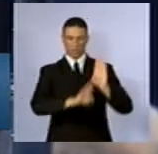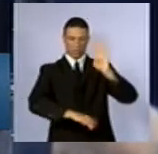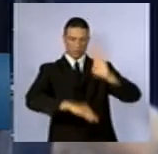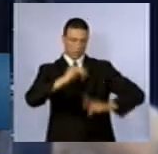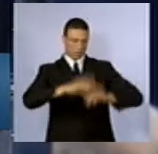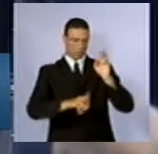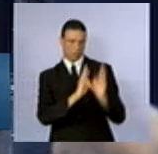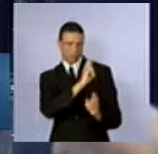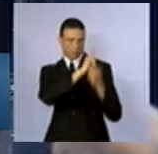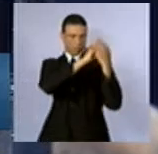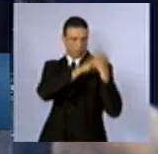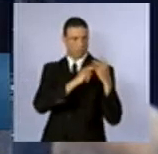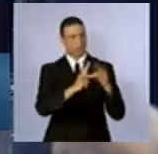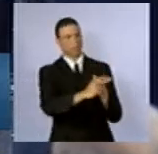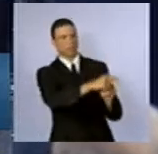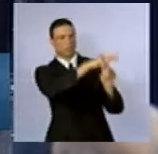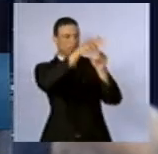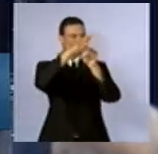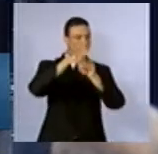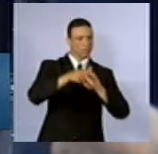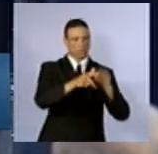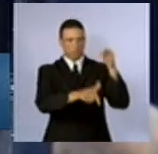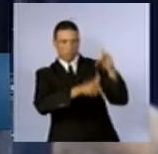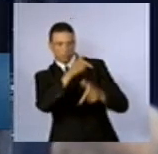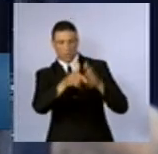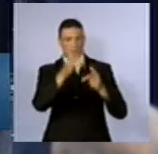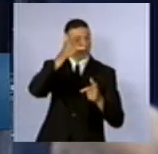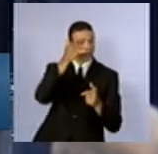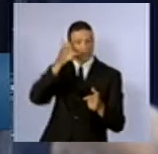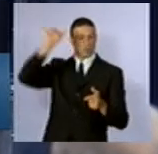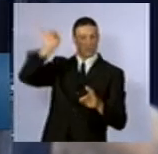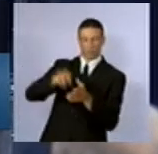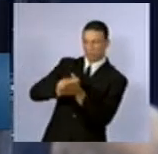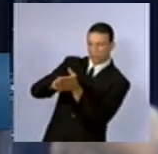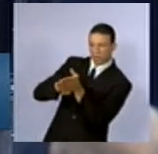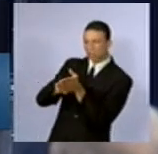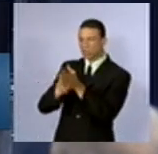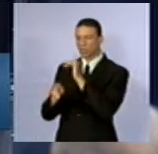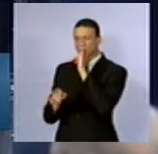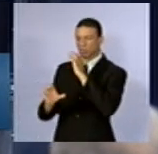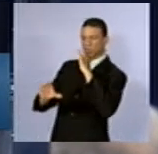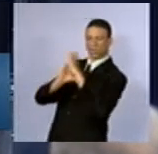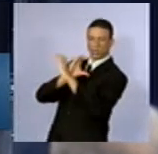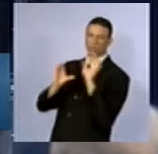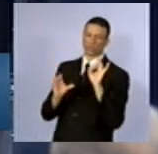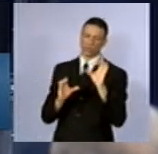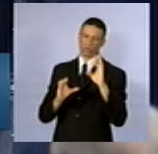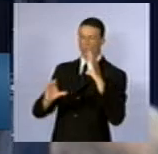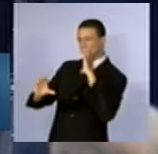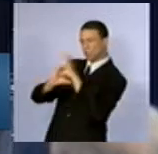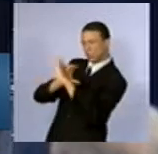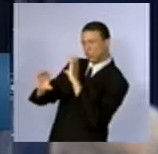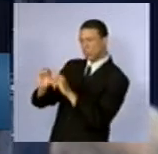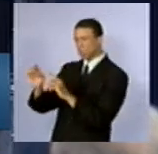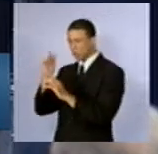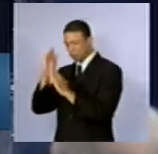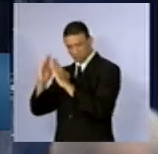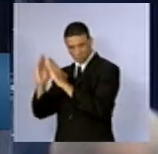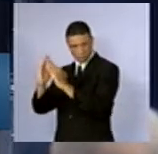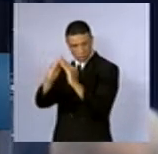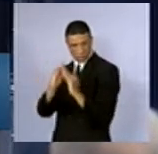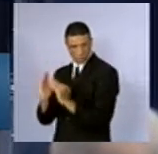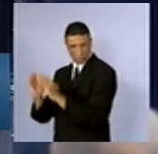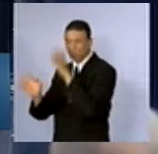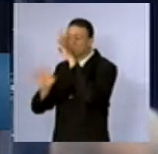também ações proativas no sentido de evitar, muito mais comunicativa, aquela sociedade, comunidade que vive